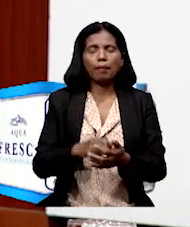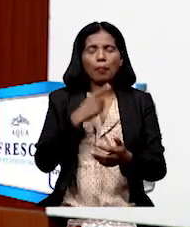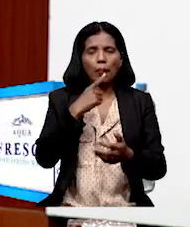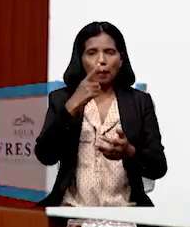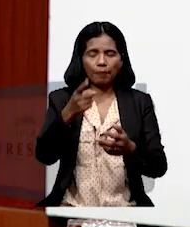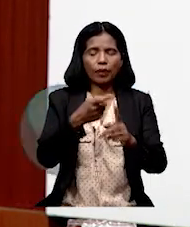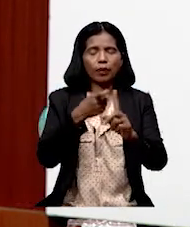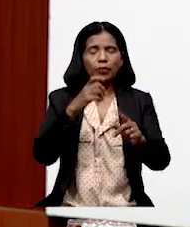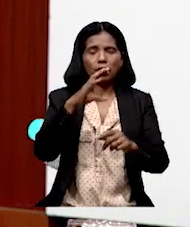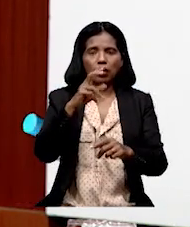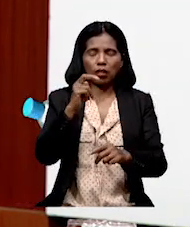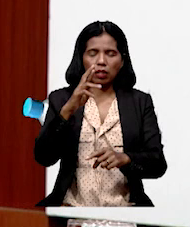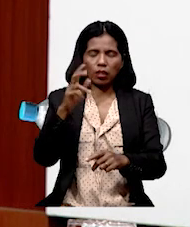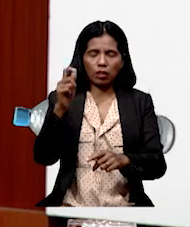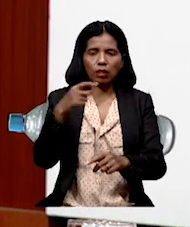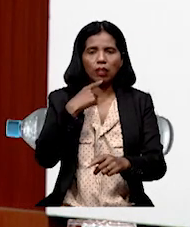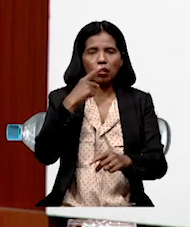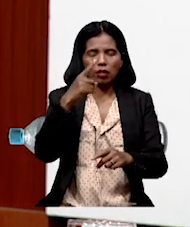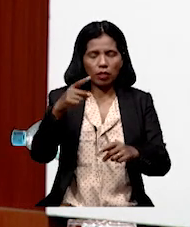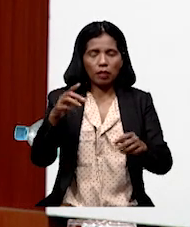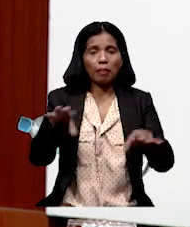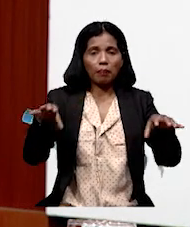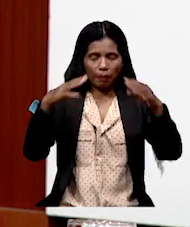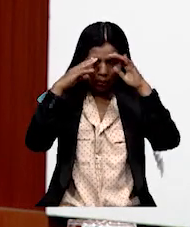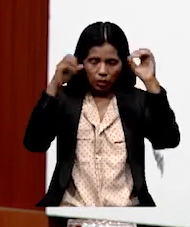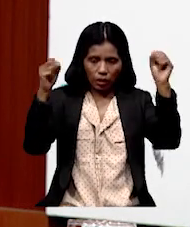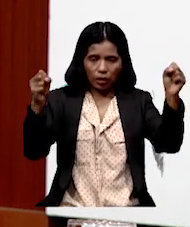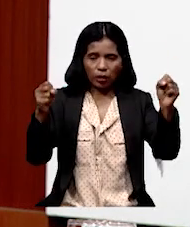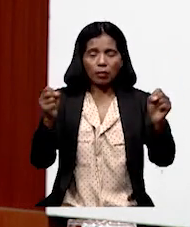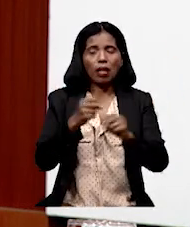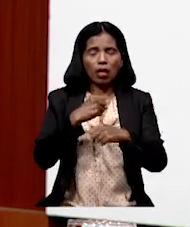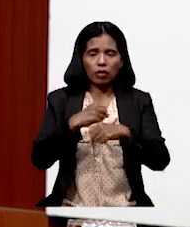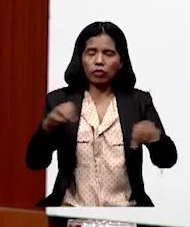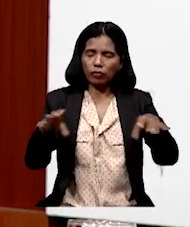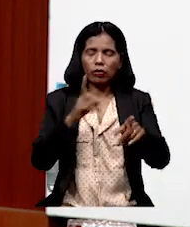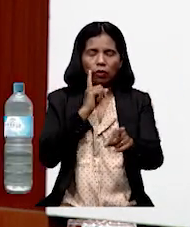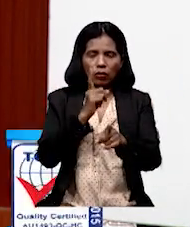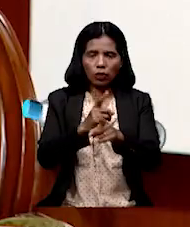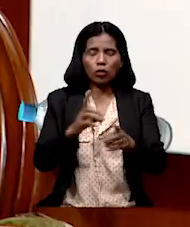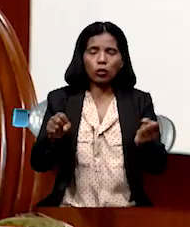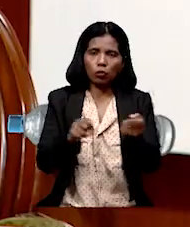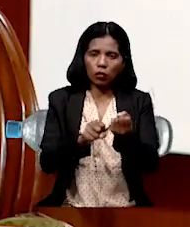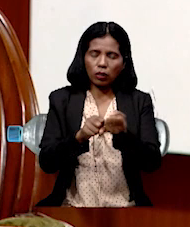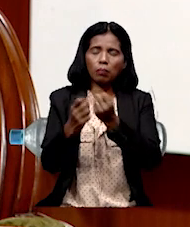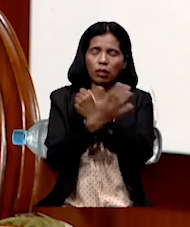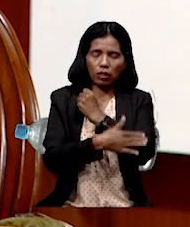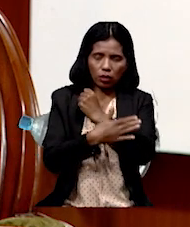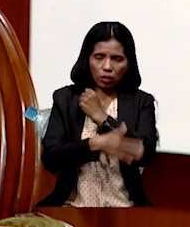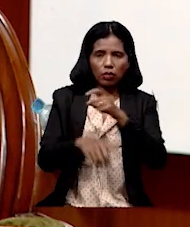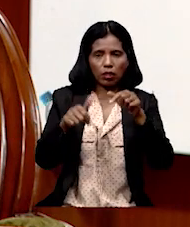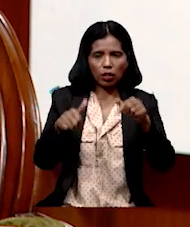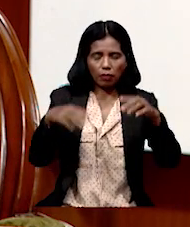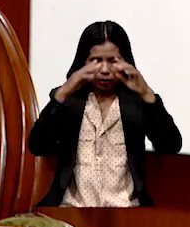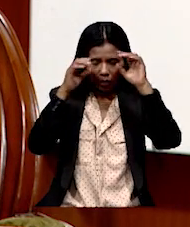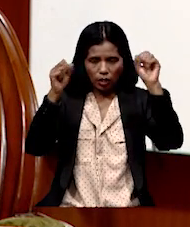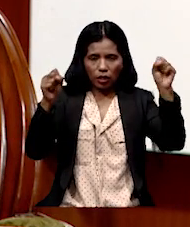Hussenir Tene hateten atu função presidente Belelau Loche ba oin hodi contribui ba raida, né? Presidente da República tem que